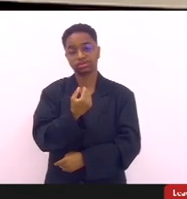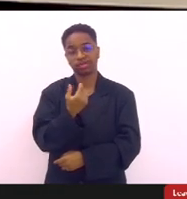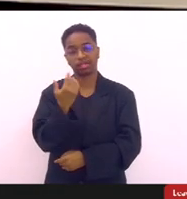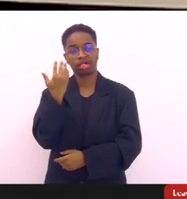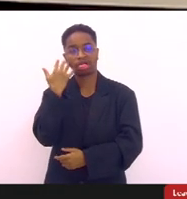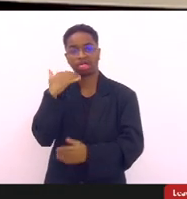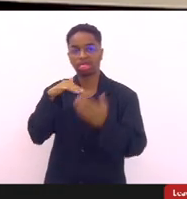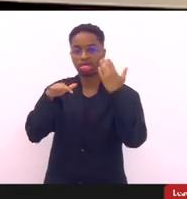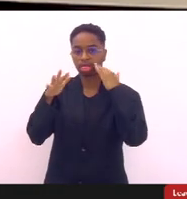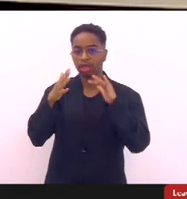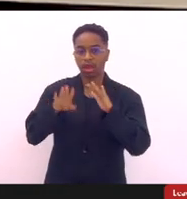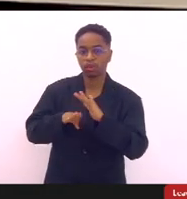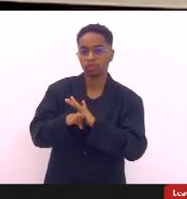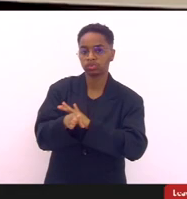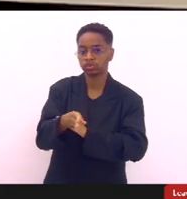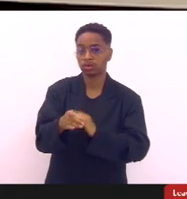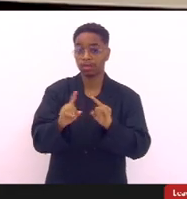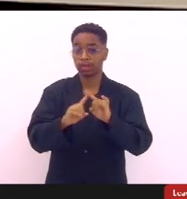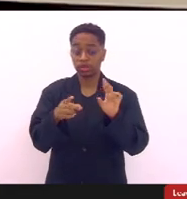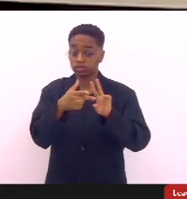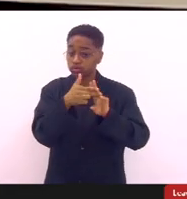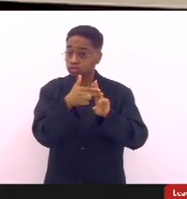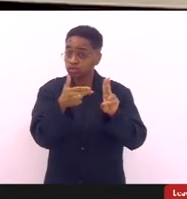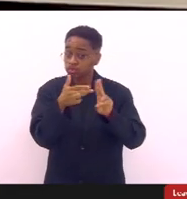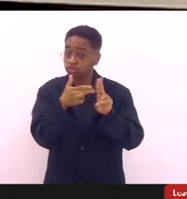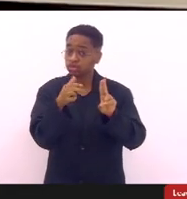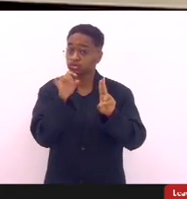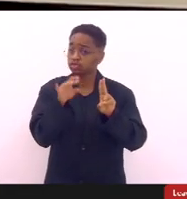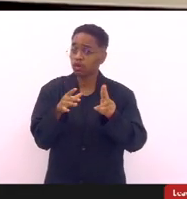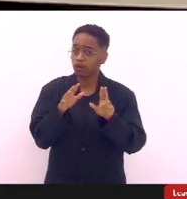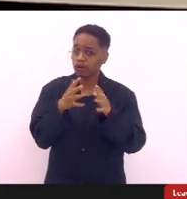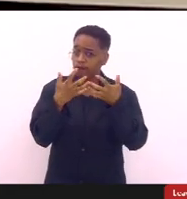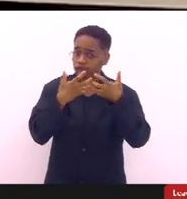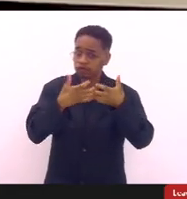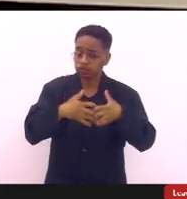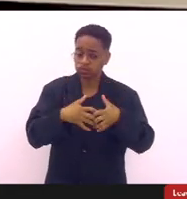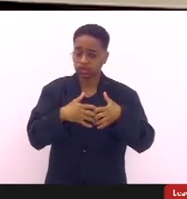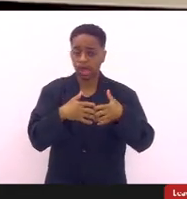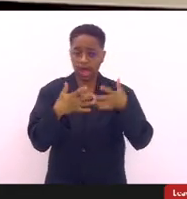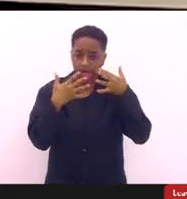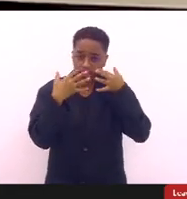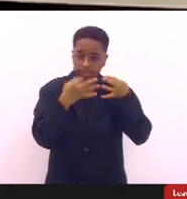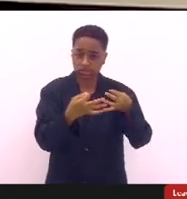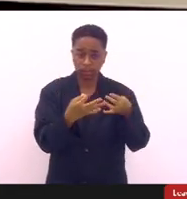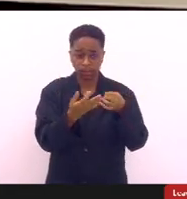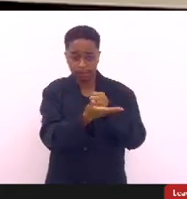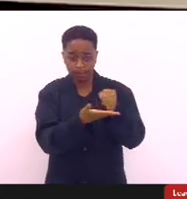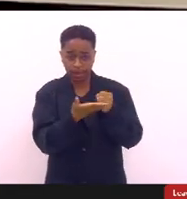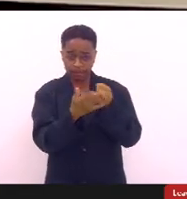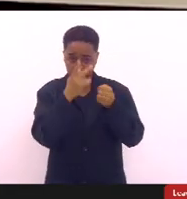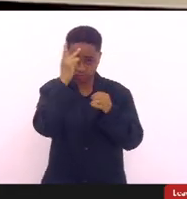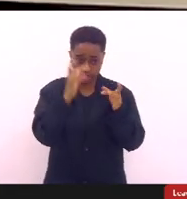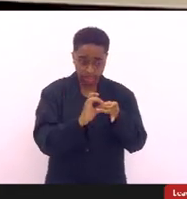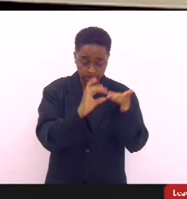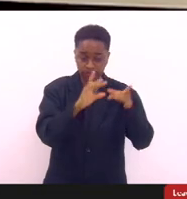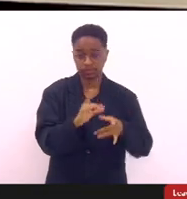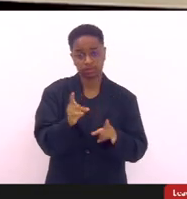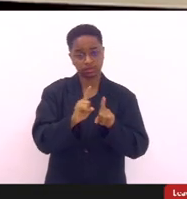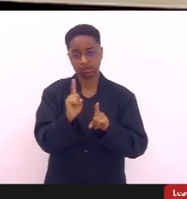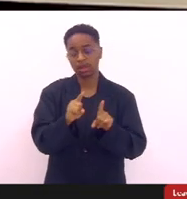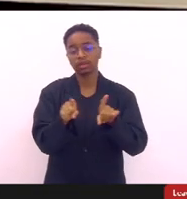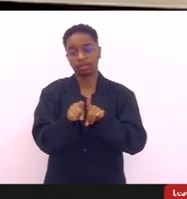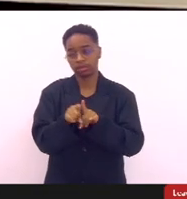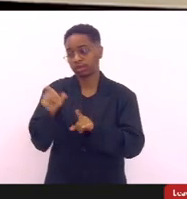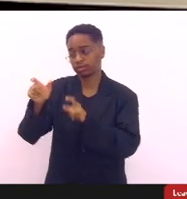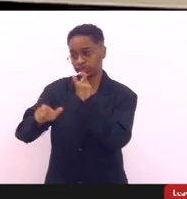naturalizando ao longo do tempo, né? O SUS não funciona só com atenção básica para as pessoas livres, e para os presos é a mesma coisa.